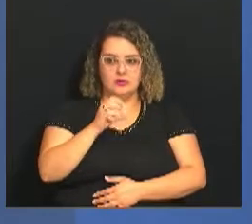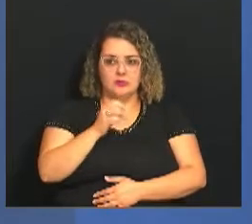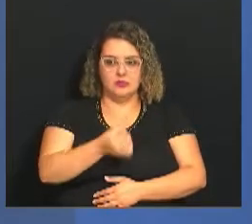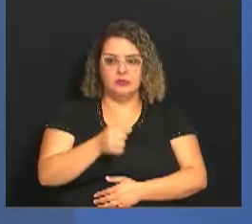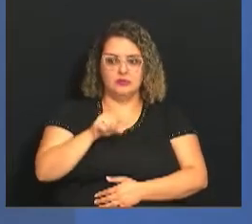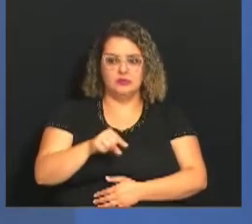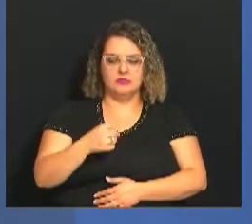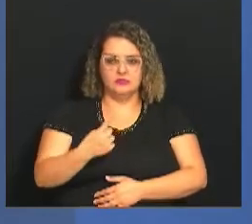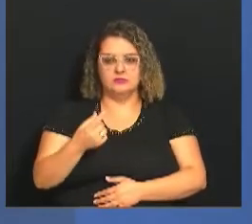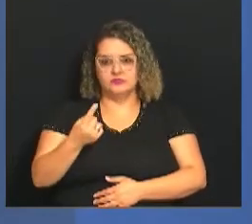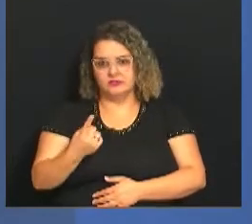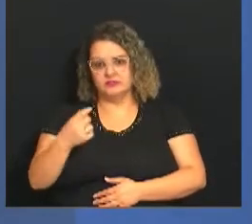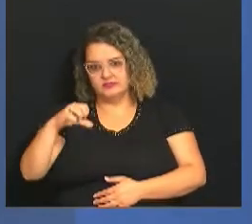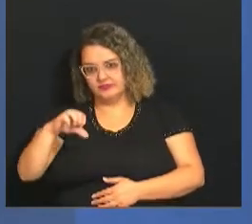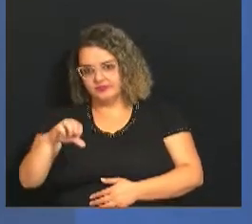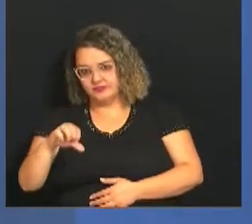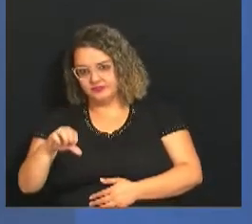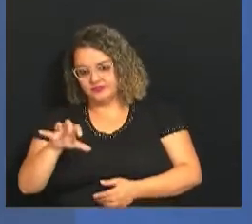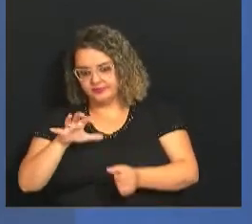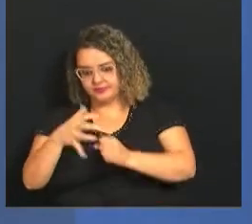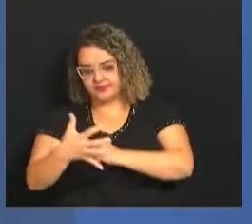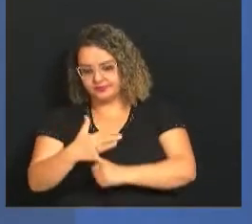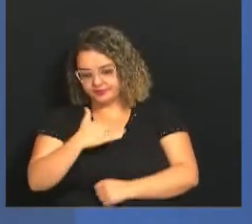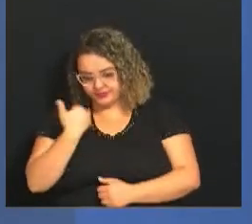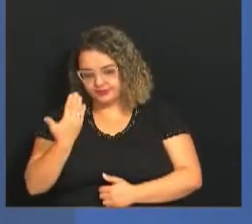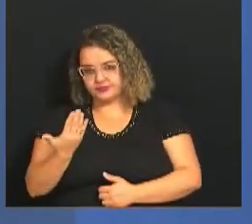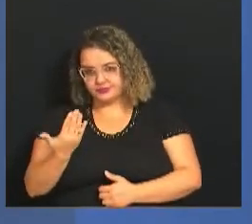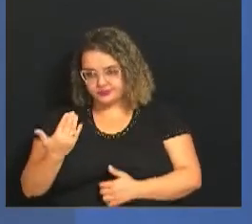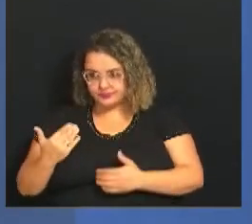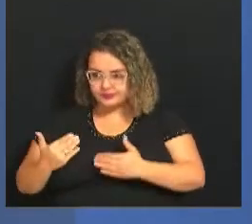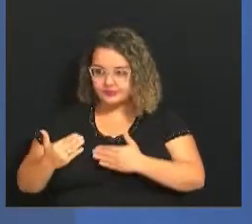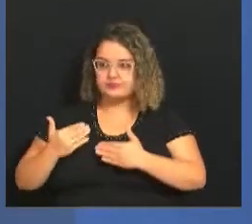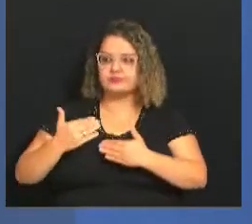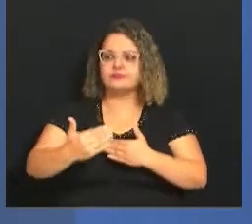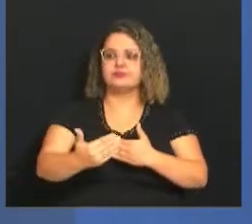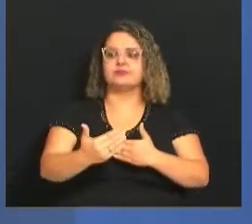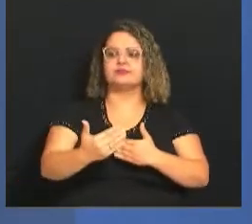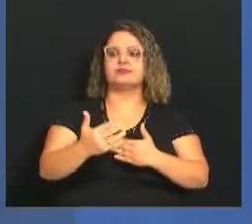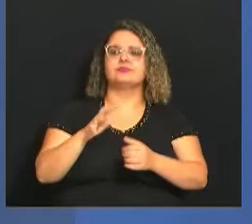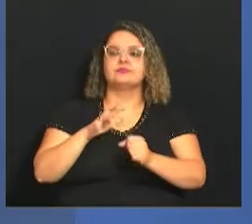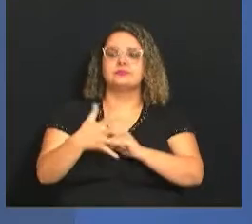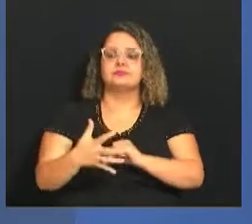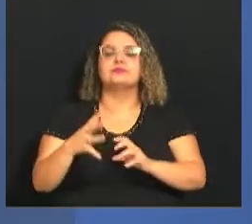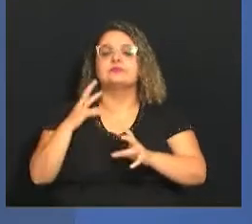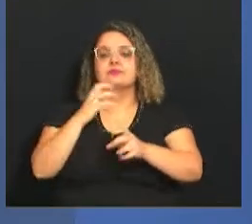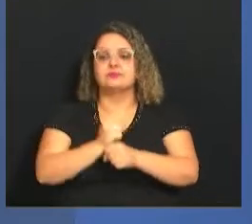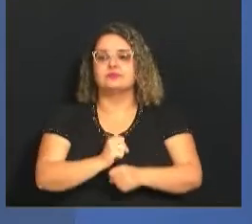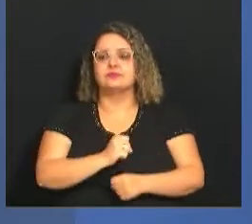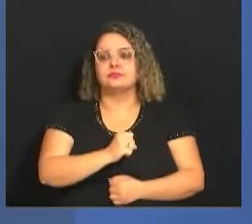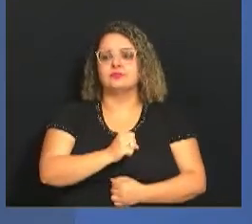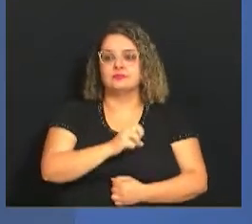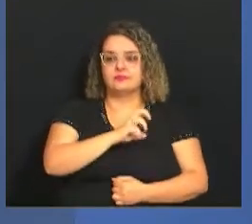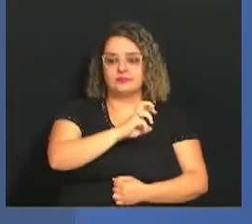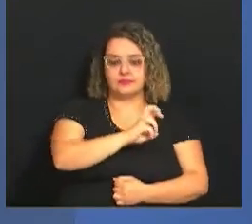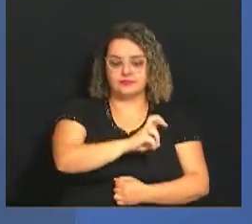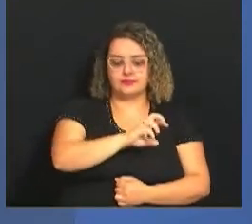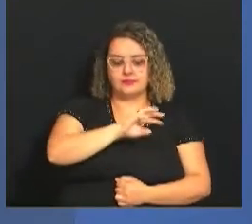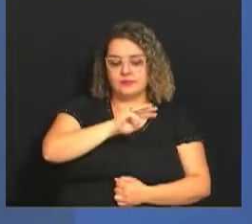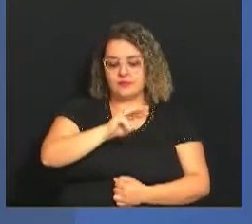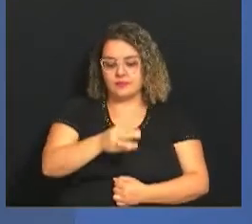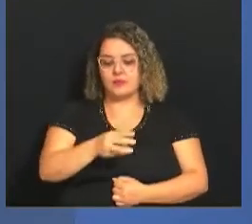166.119 mortes devido à Covid-19 desde o início da pandemia, somando aí